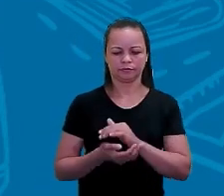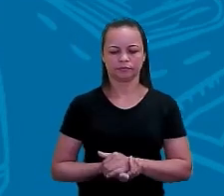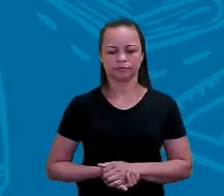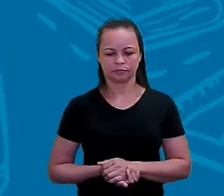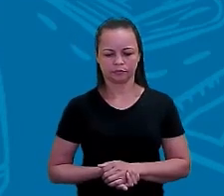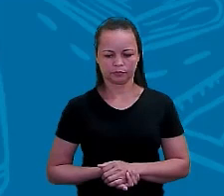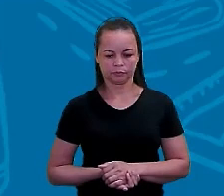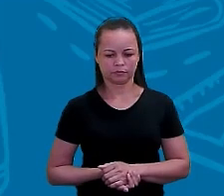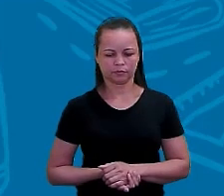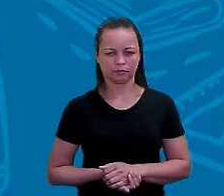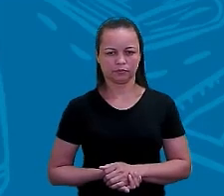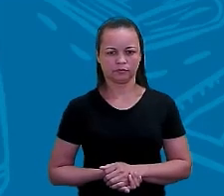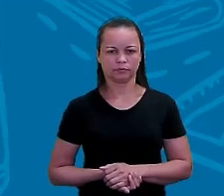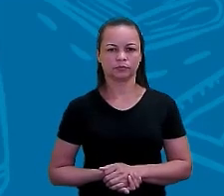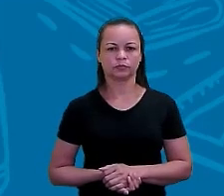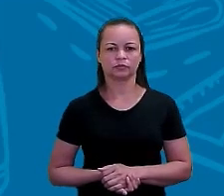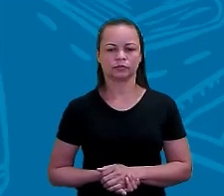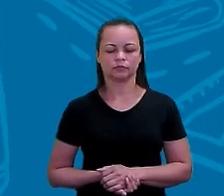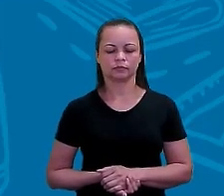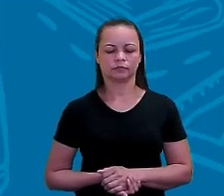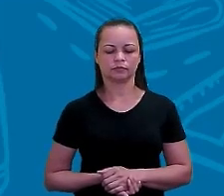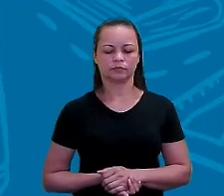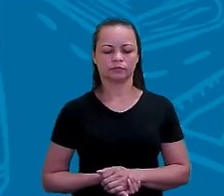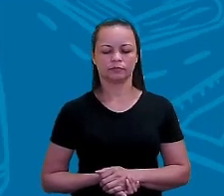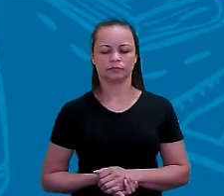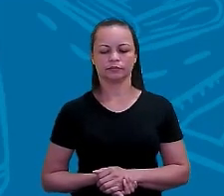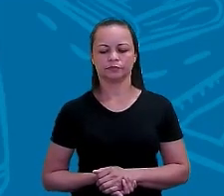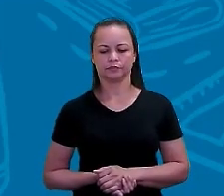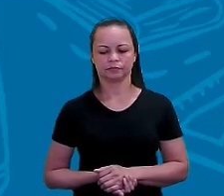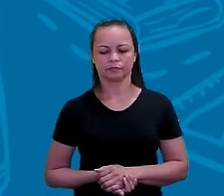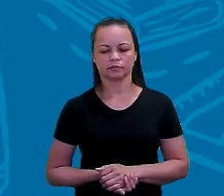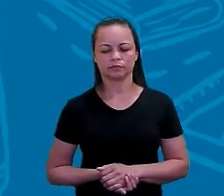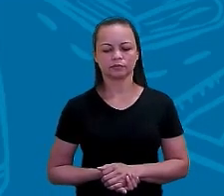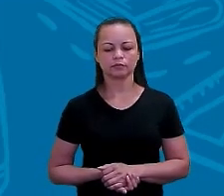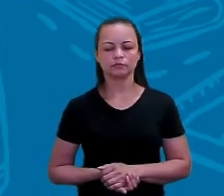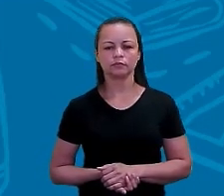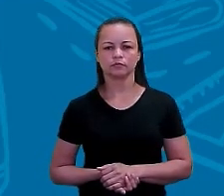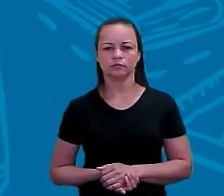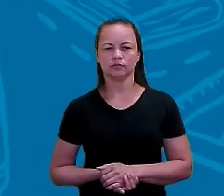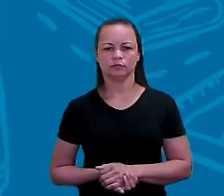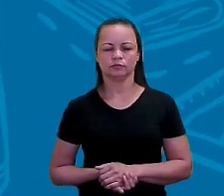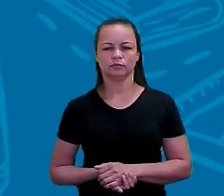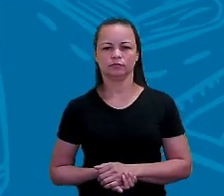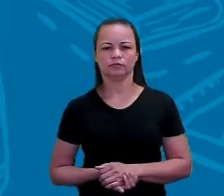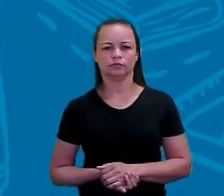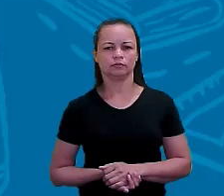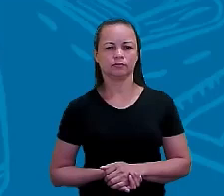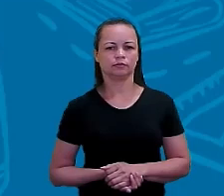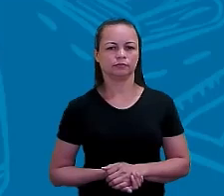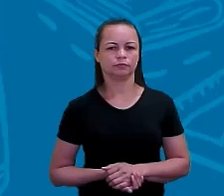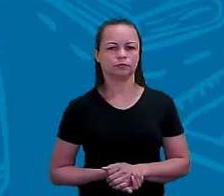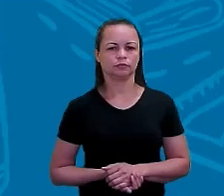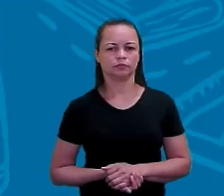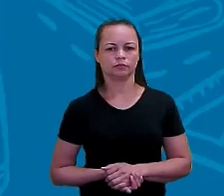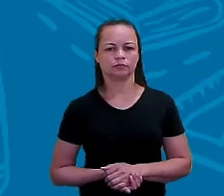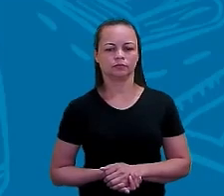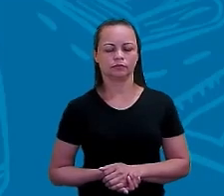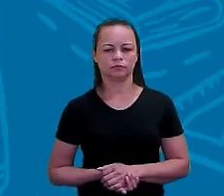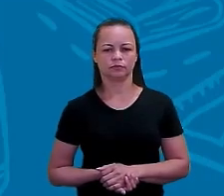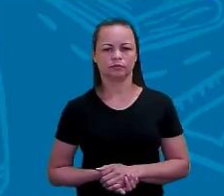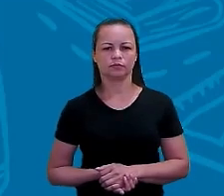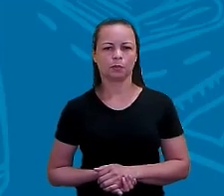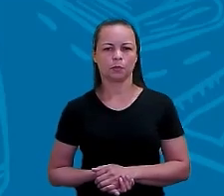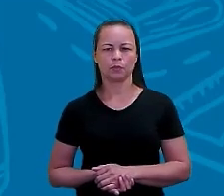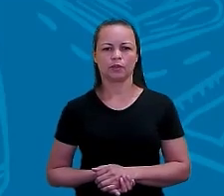you last holiday? A Elsa responde, my family and I watch the new